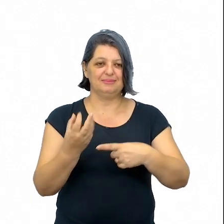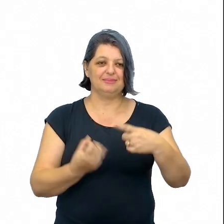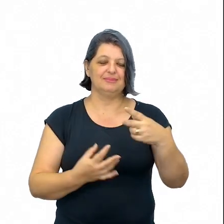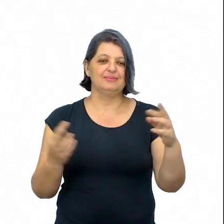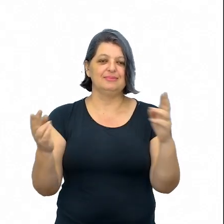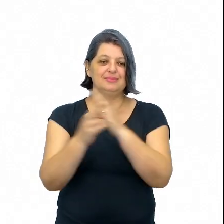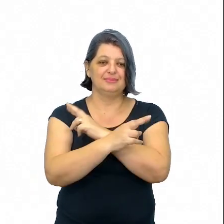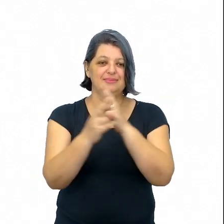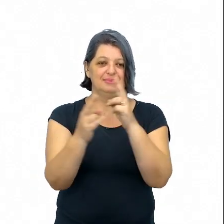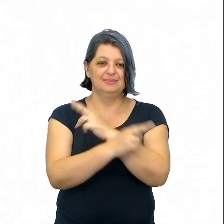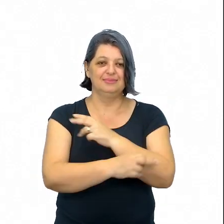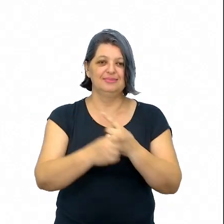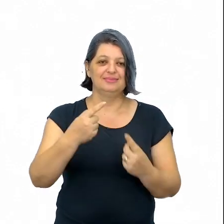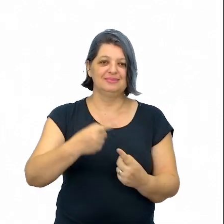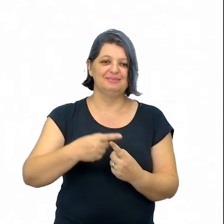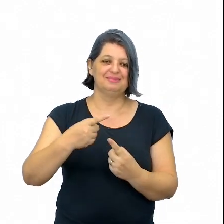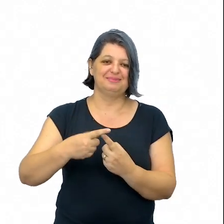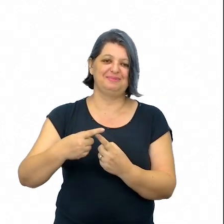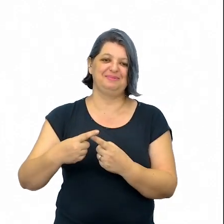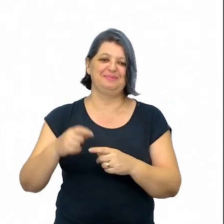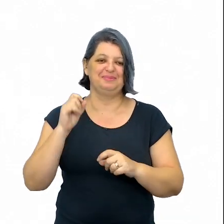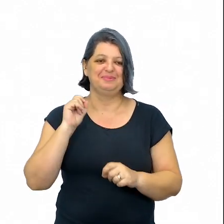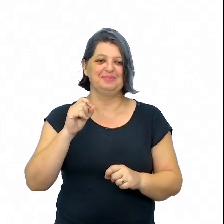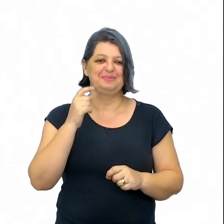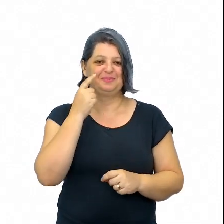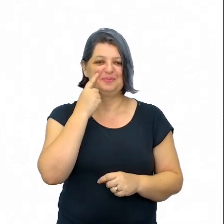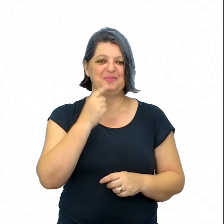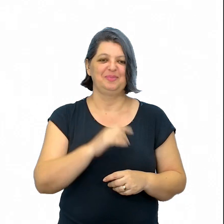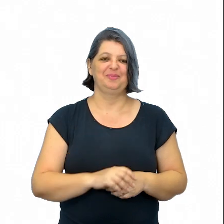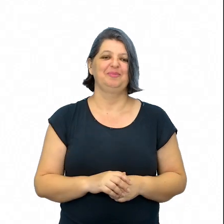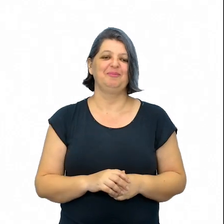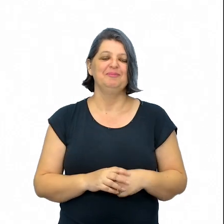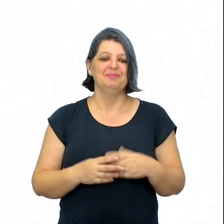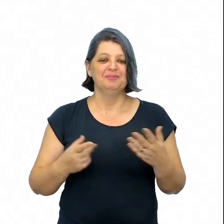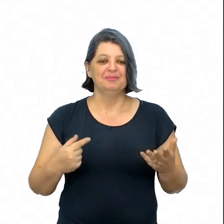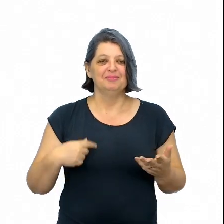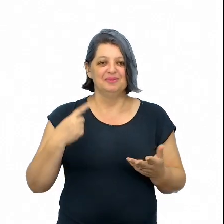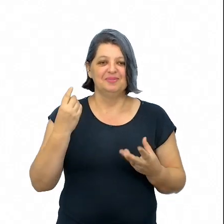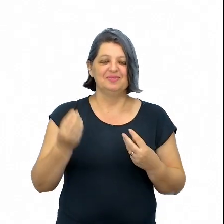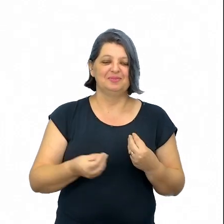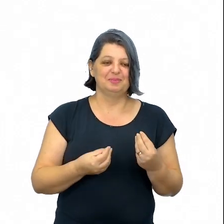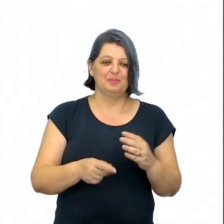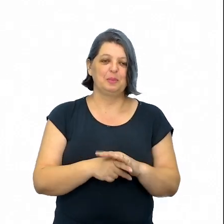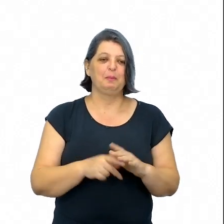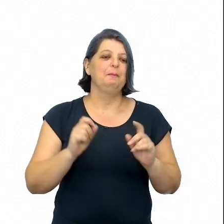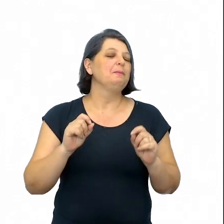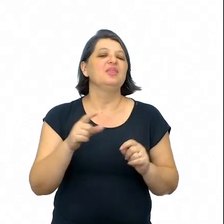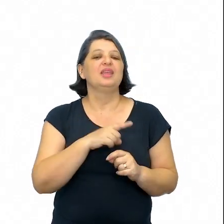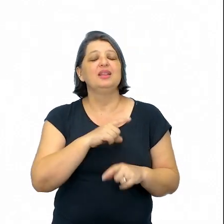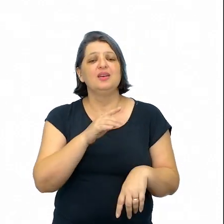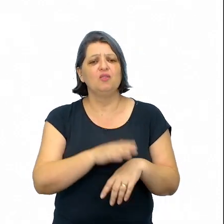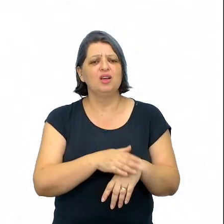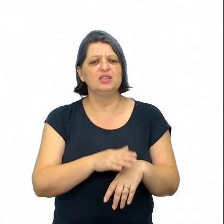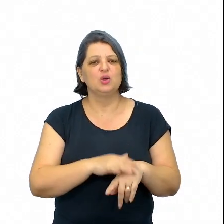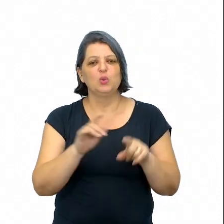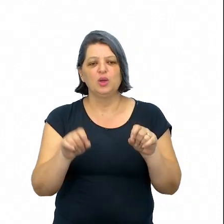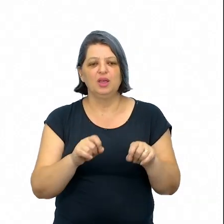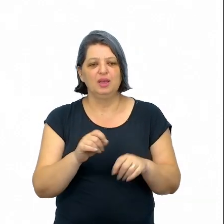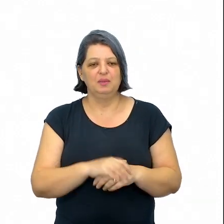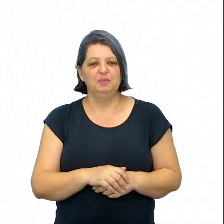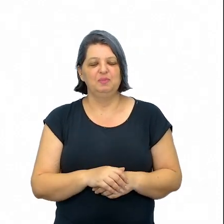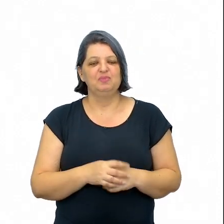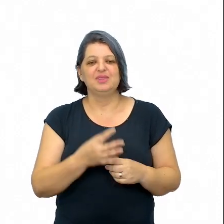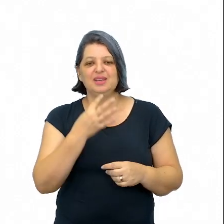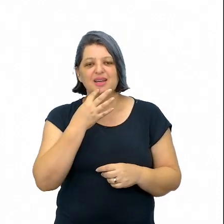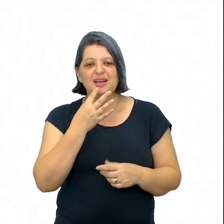pela equivalência. Comparar frações menores e maiores do que um inteiro. Então, o que eu tenho que fazer? Quando o aluno